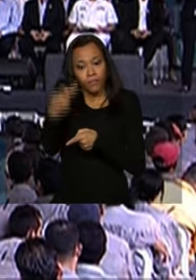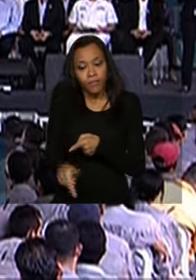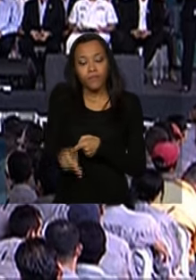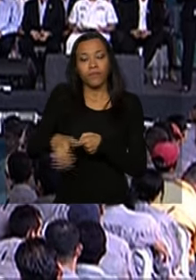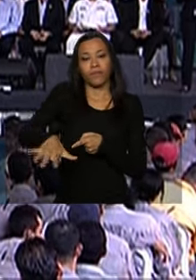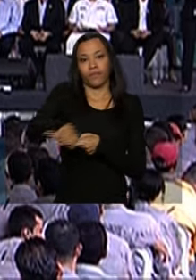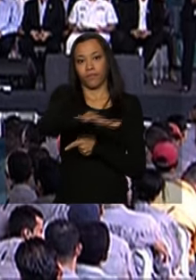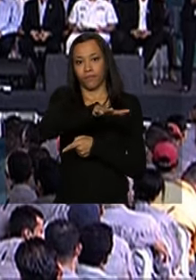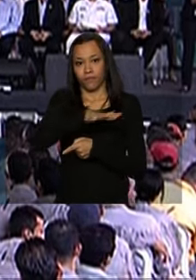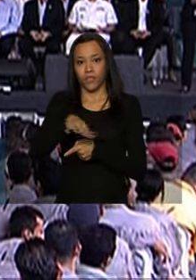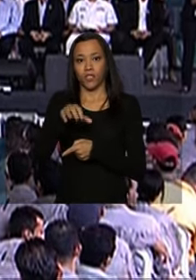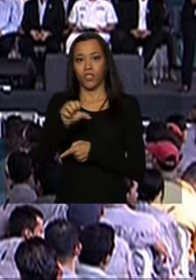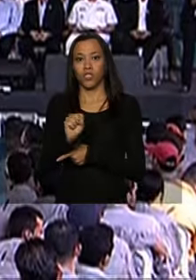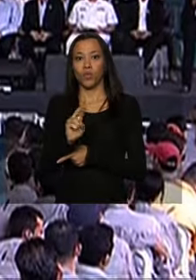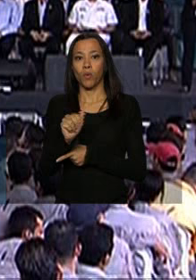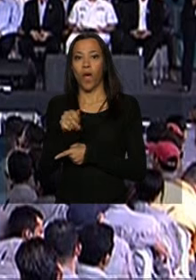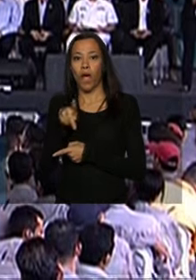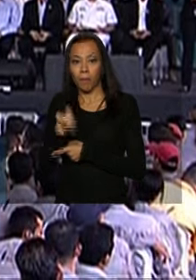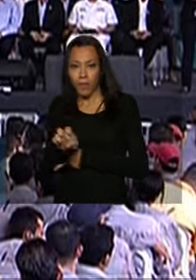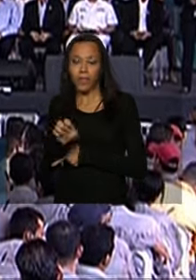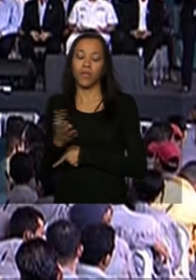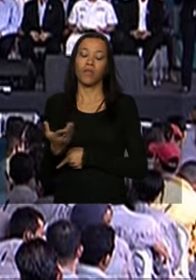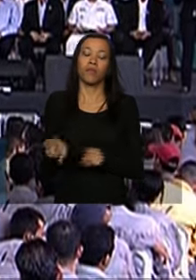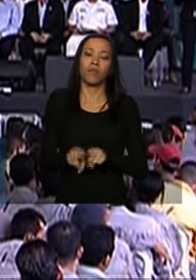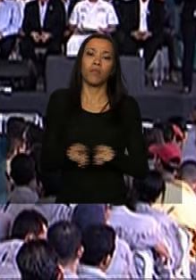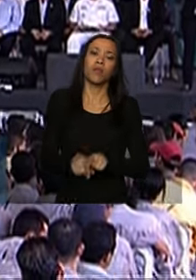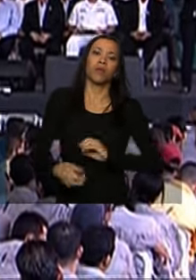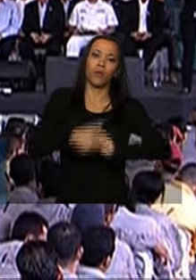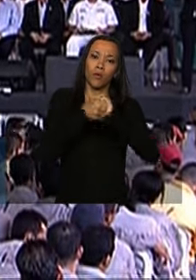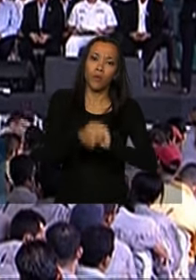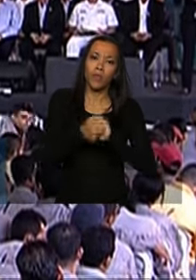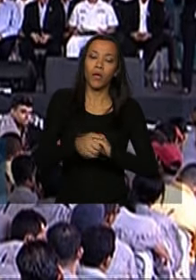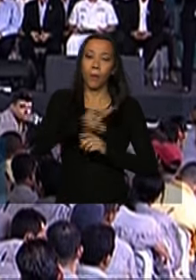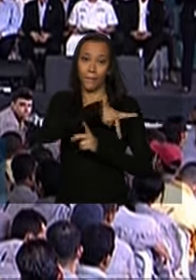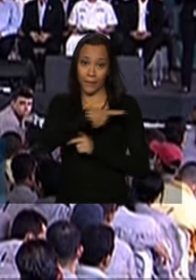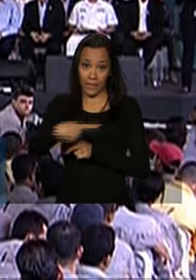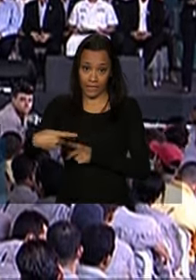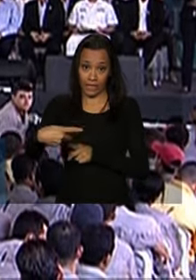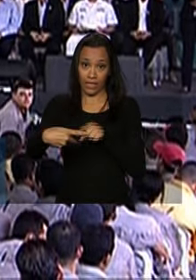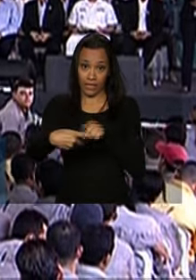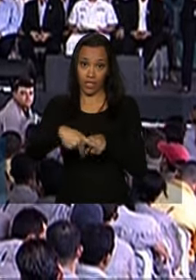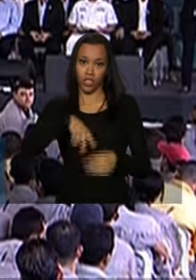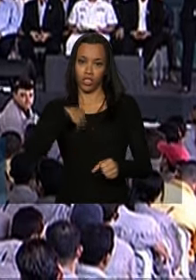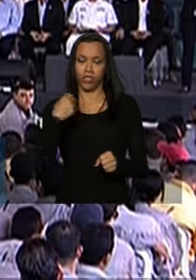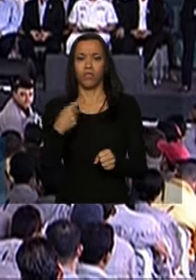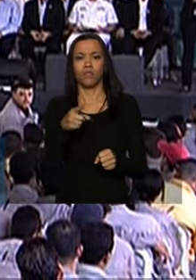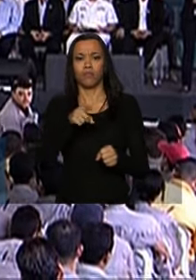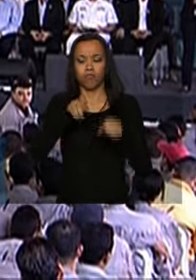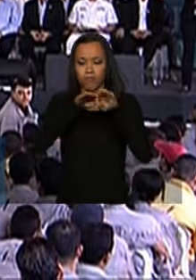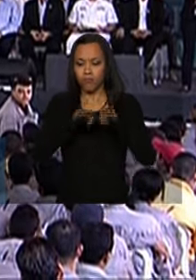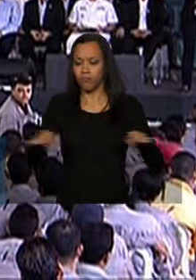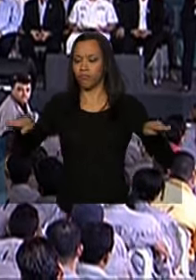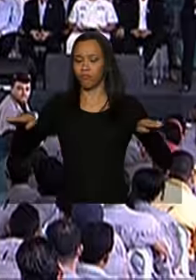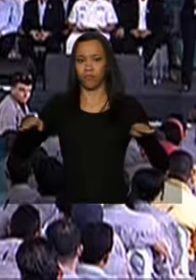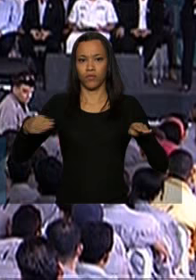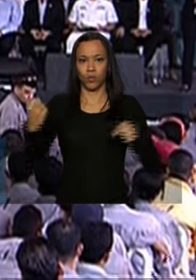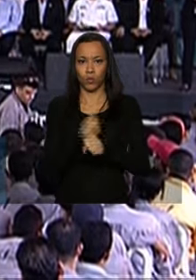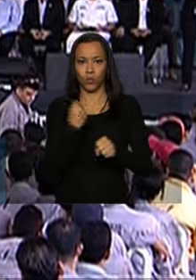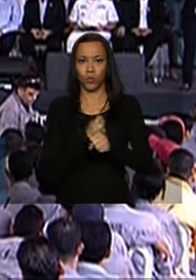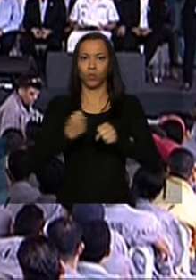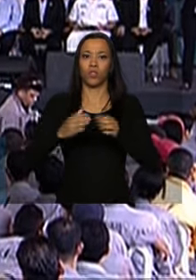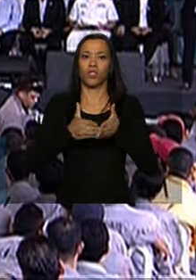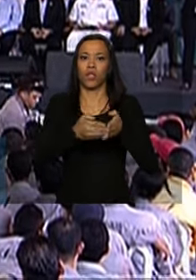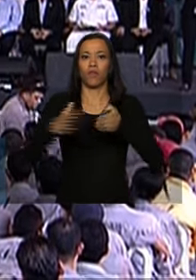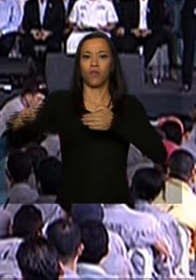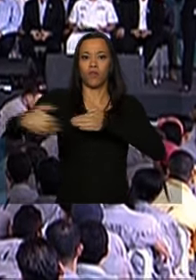Tiago Norões. Cumprimentar o presidente do Estaleiro Atlântico Sul, Aaron Burman, e, em nome dele, cumprimentar todos